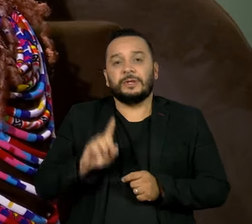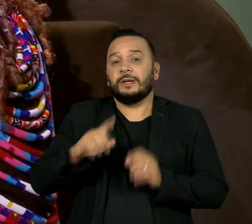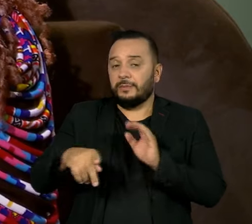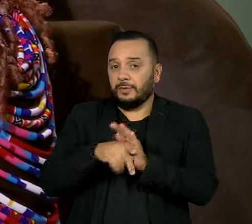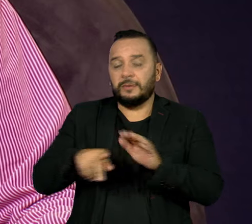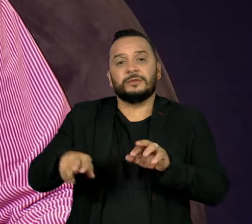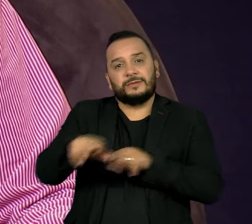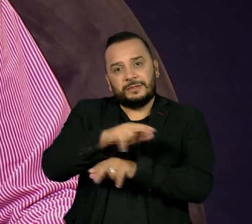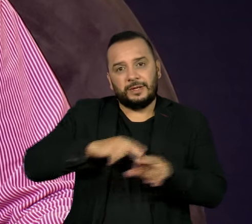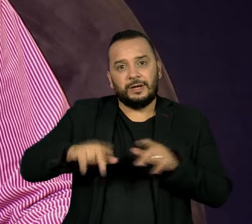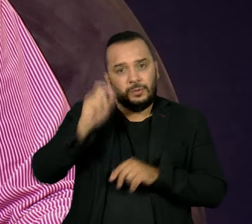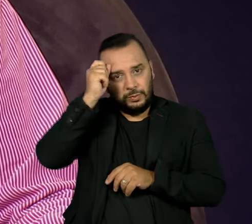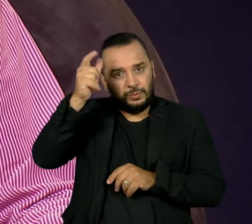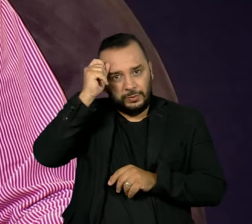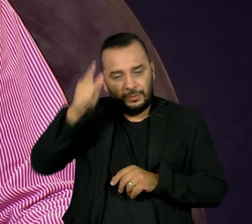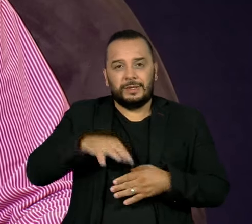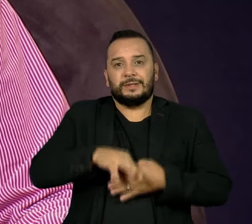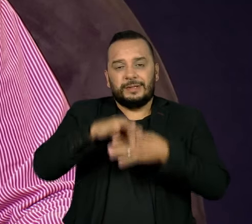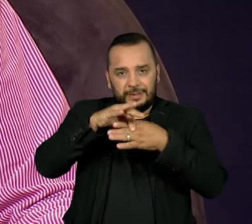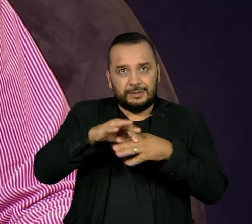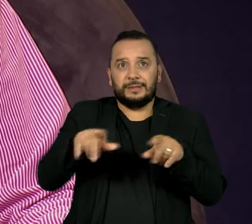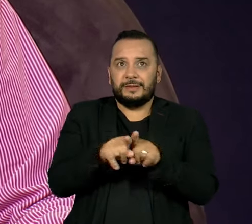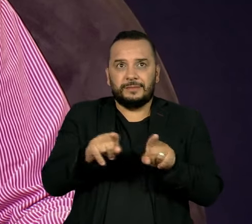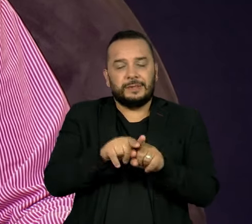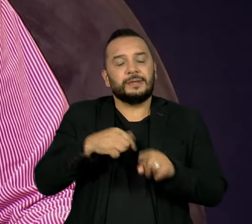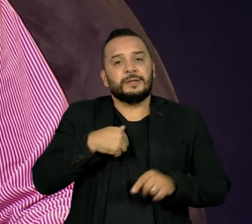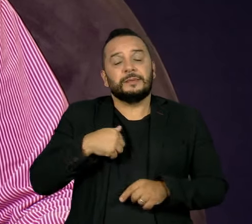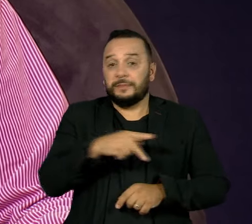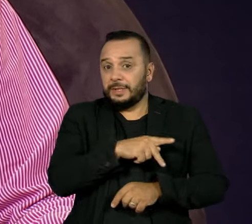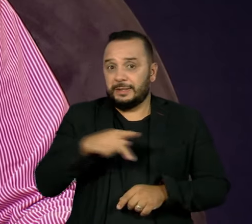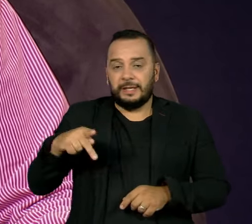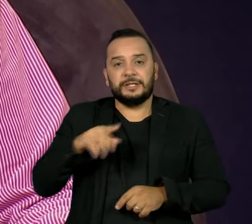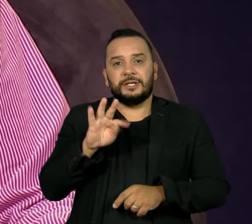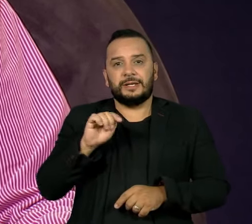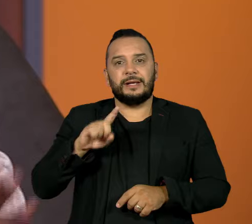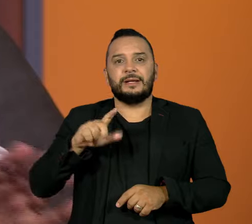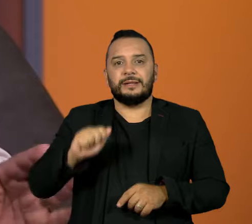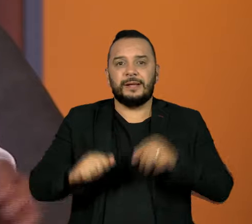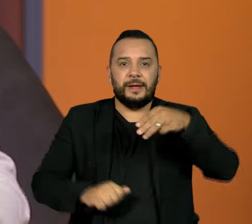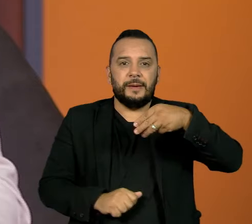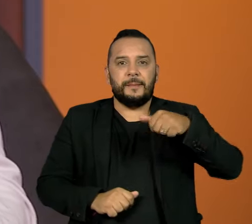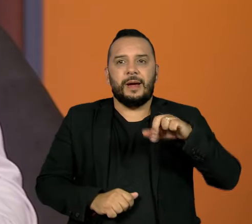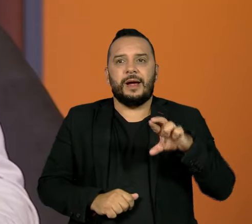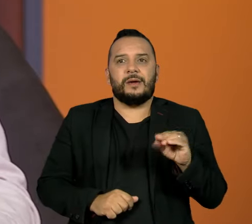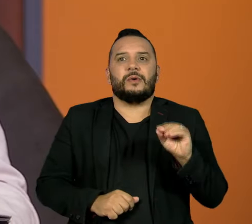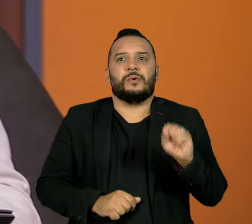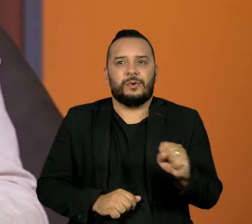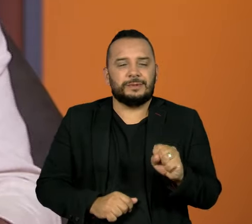AGC, e o presidente da Tenda Atacado, Marcos Samarra. De novo, né, muitíssimo obrigado